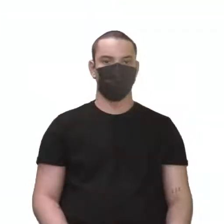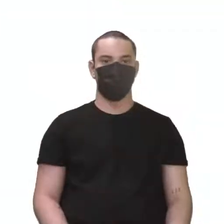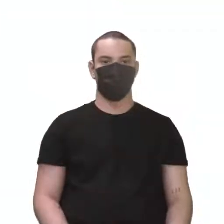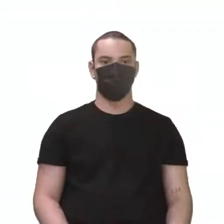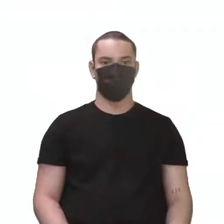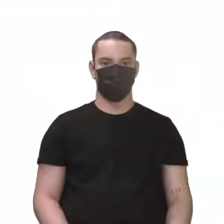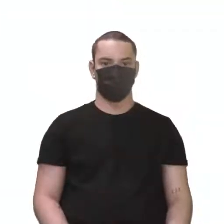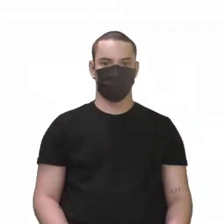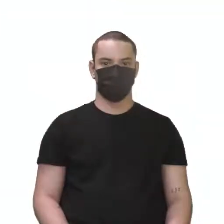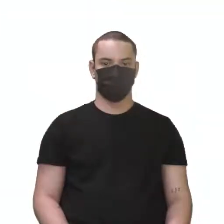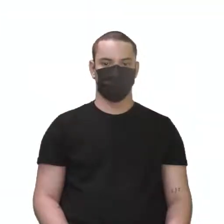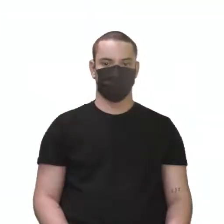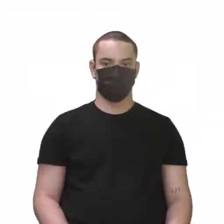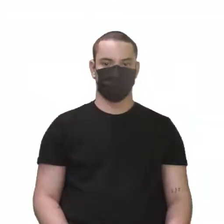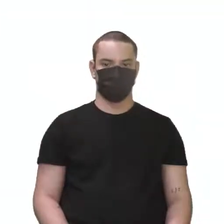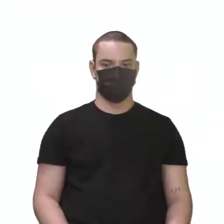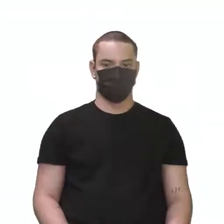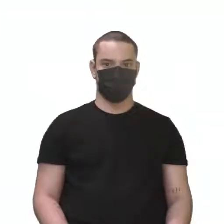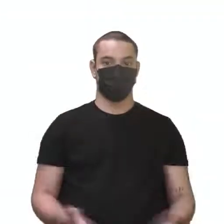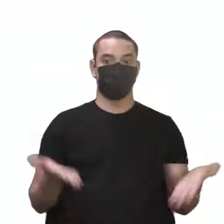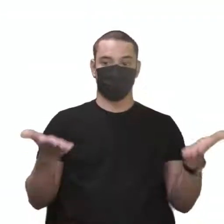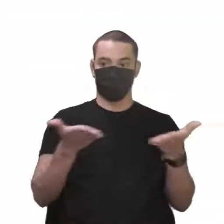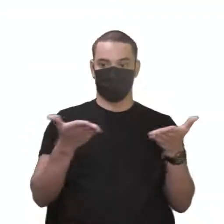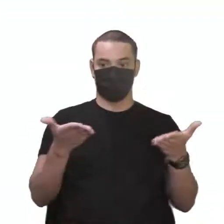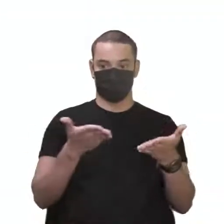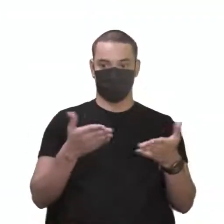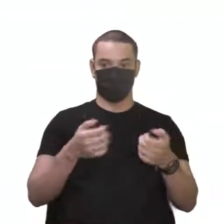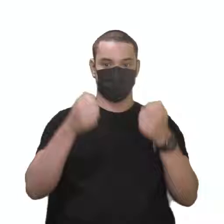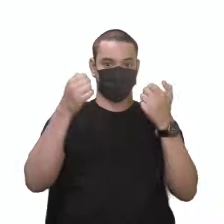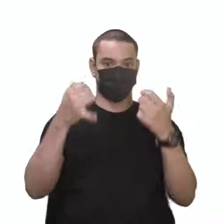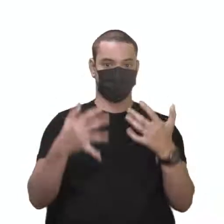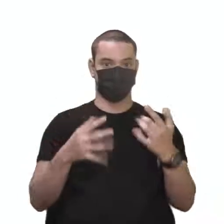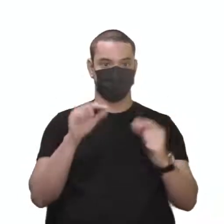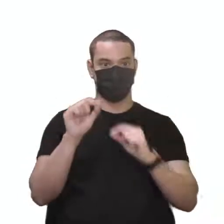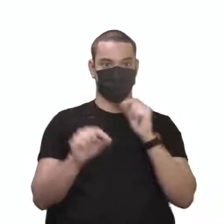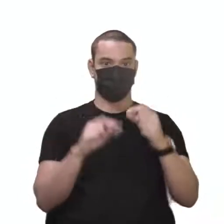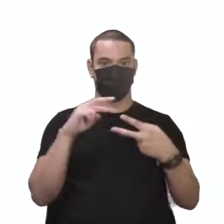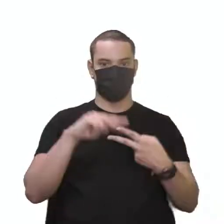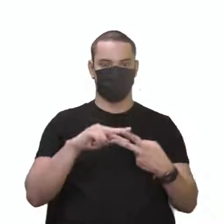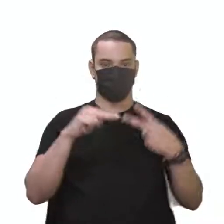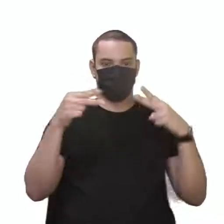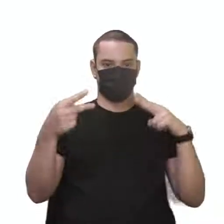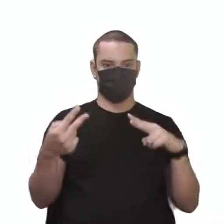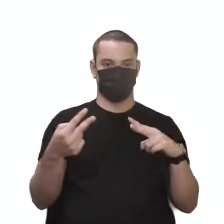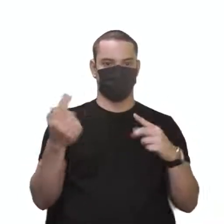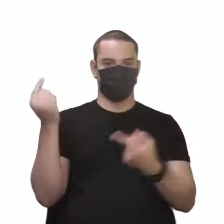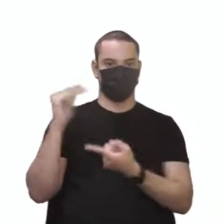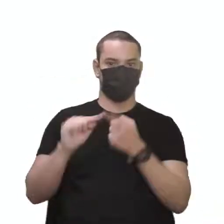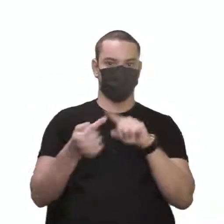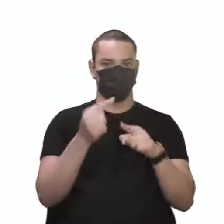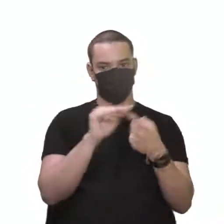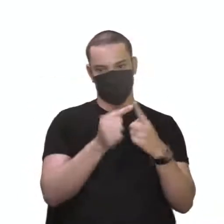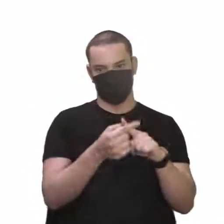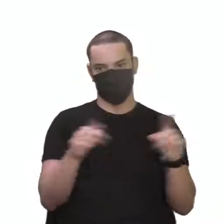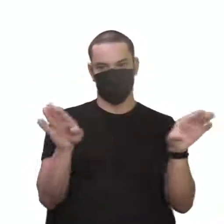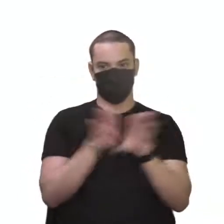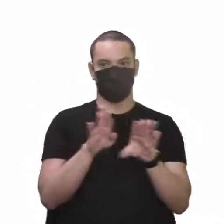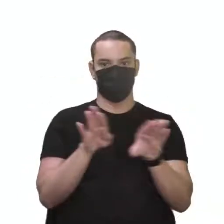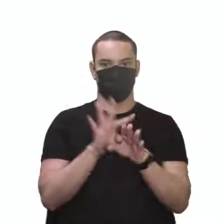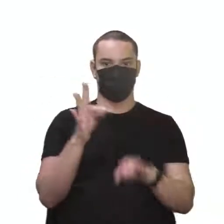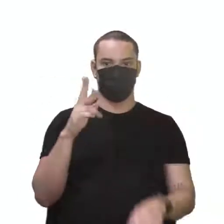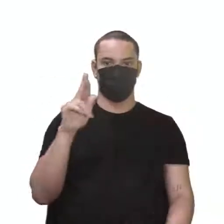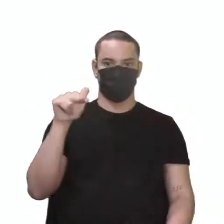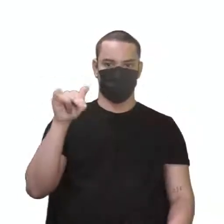Olha lá. Agora a gente vai entrar nessa questão do DNA recombinante e do